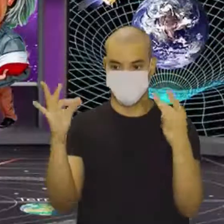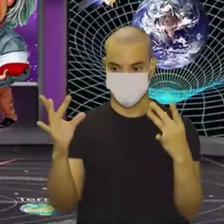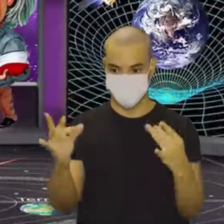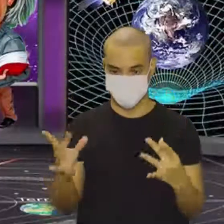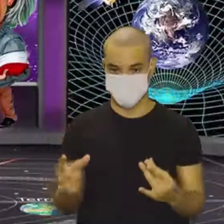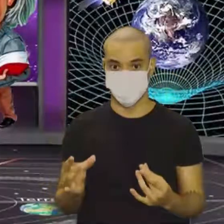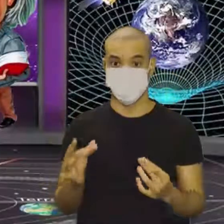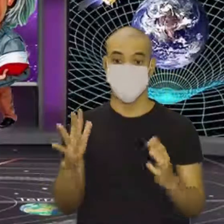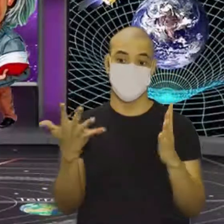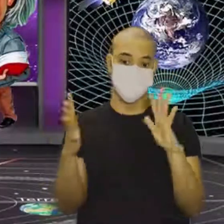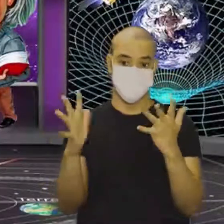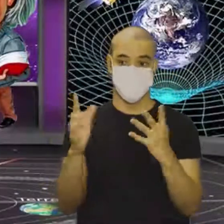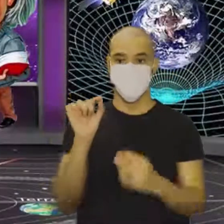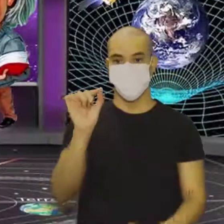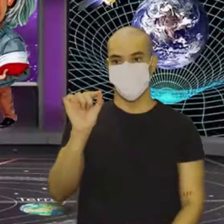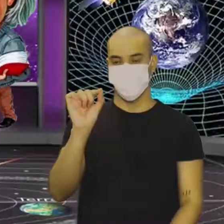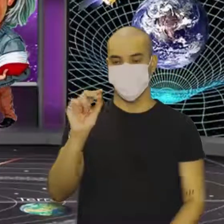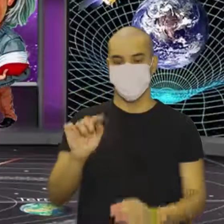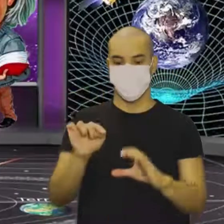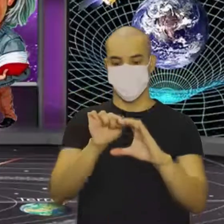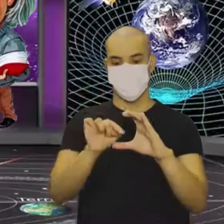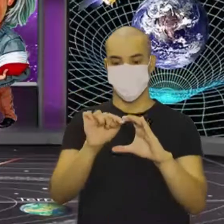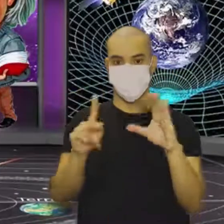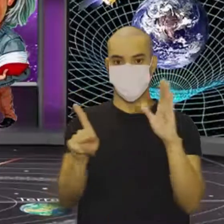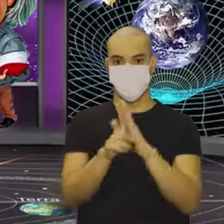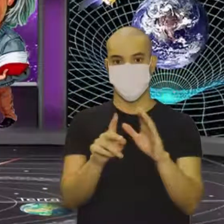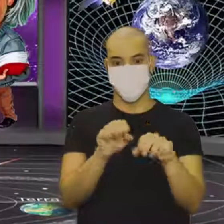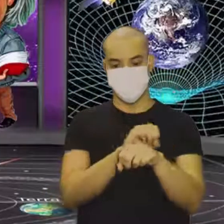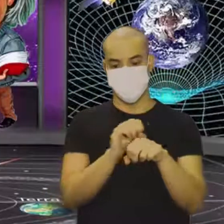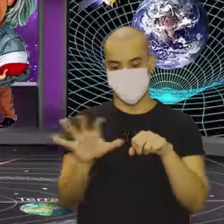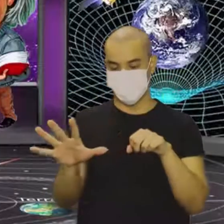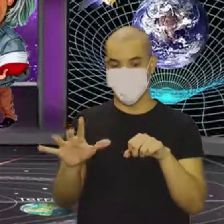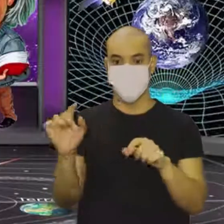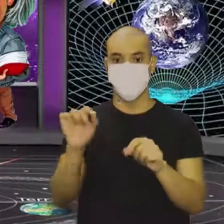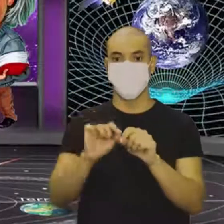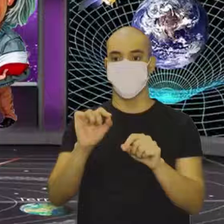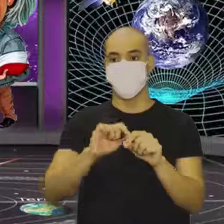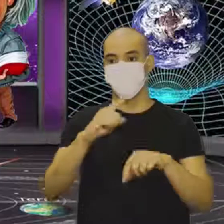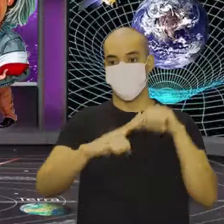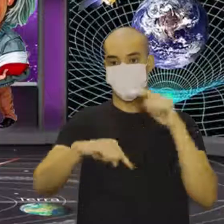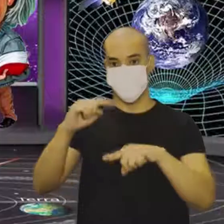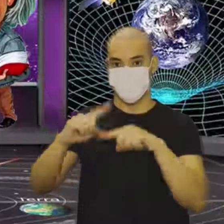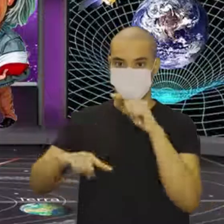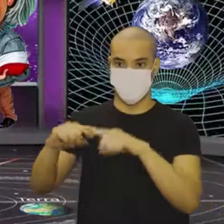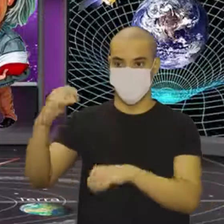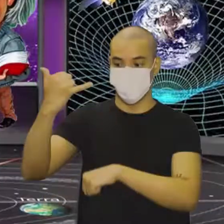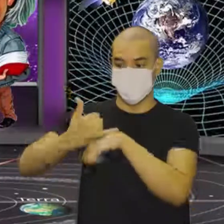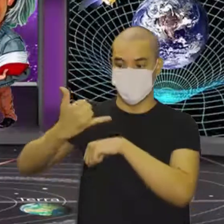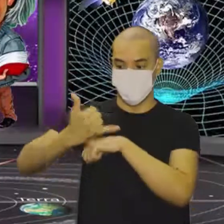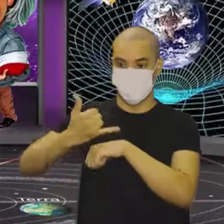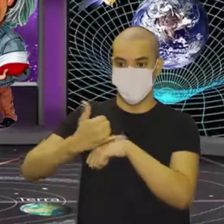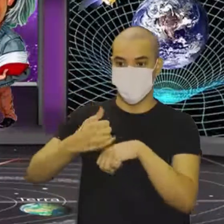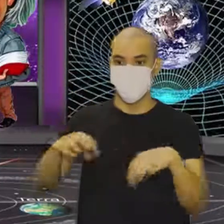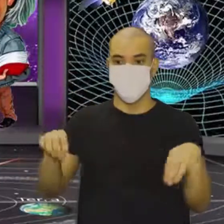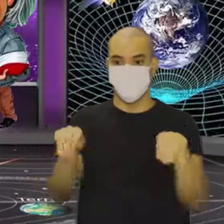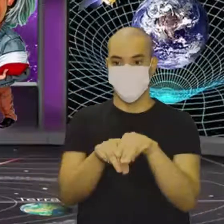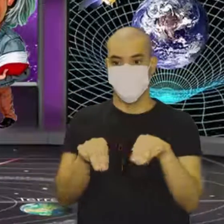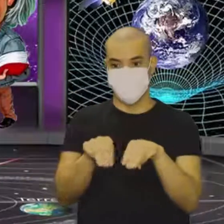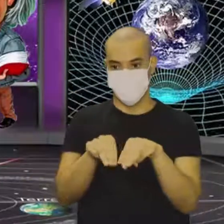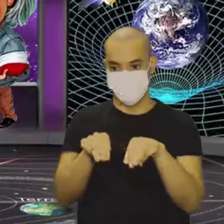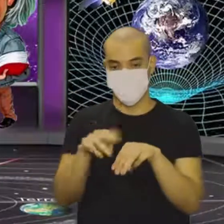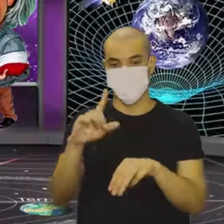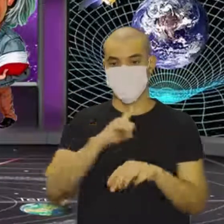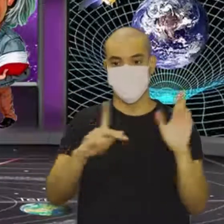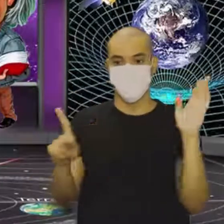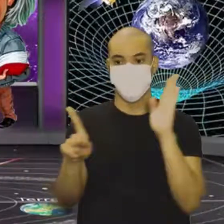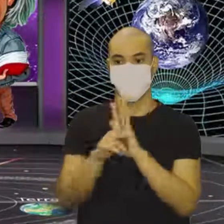e, geralmente, os núcleos dos nossos indutores são feitos de material ferromagnéticos, né? Ou seja, que